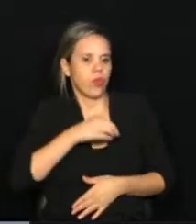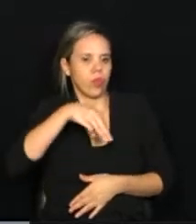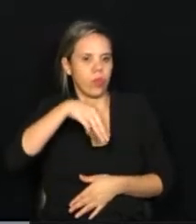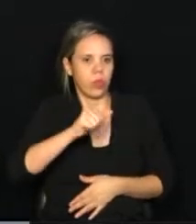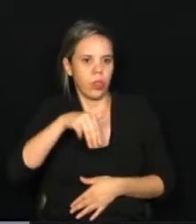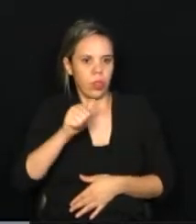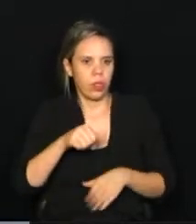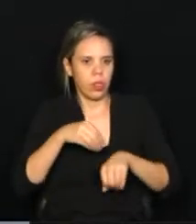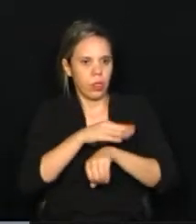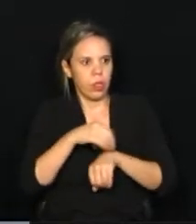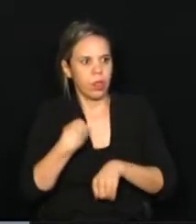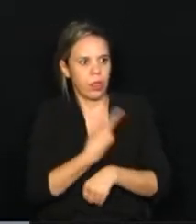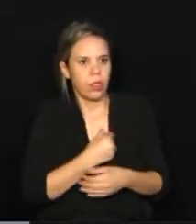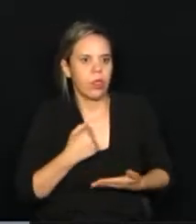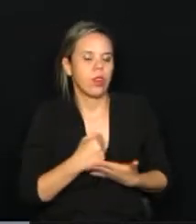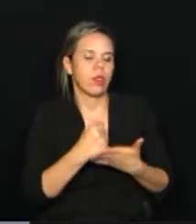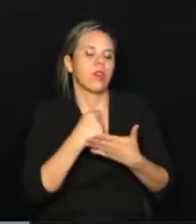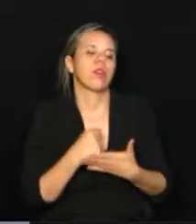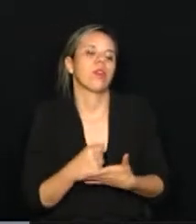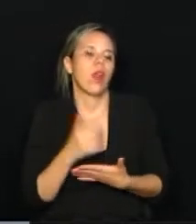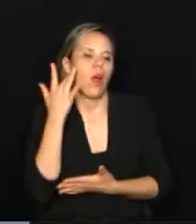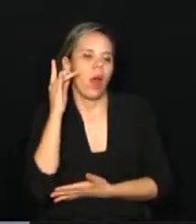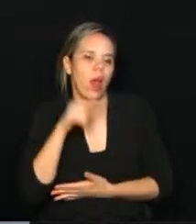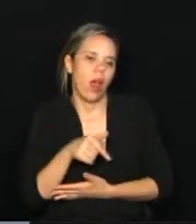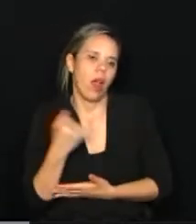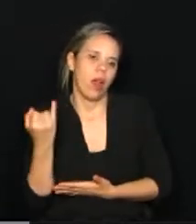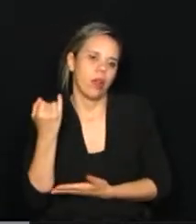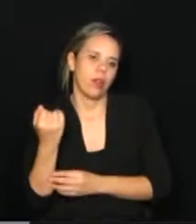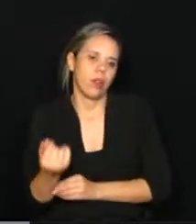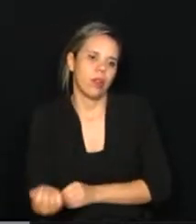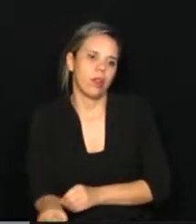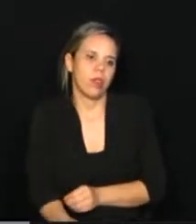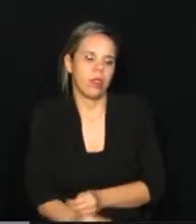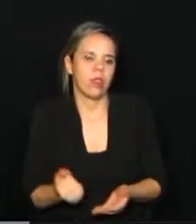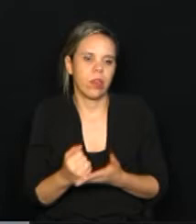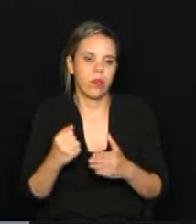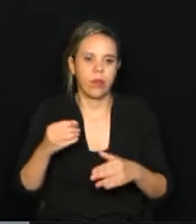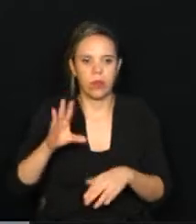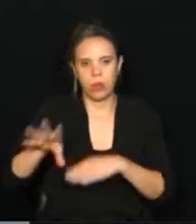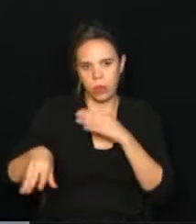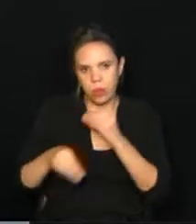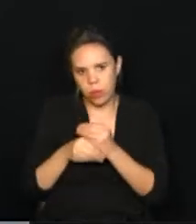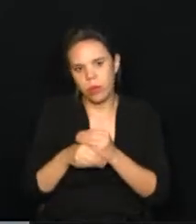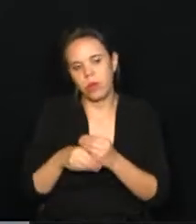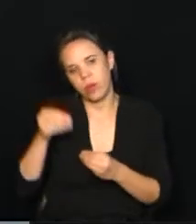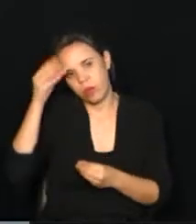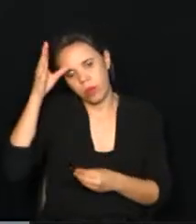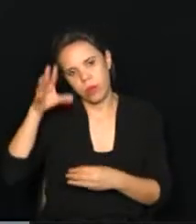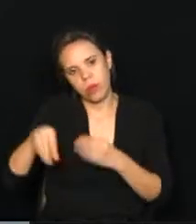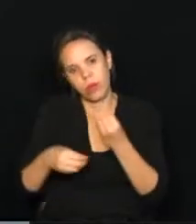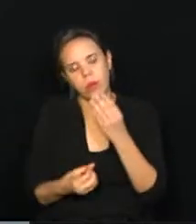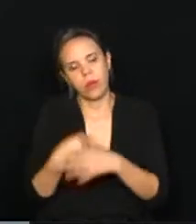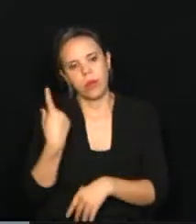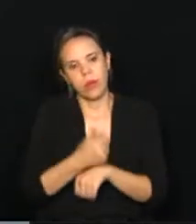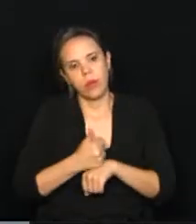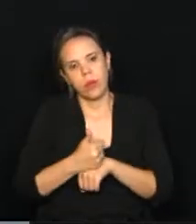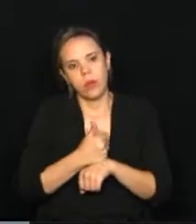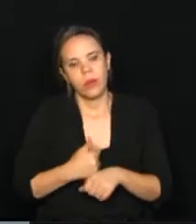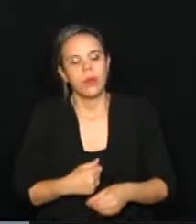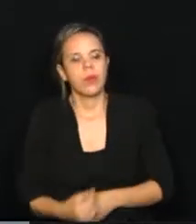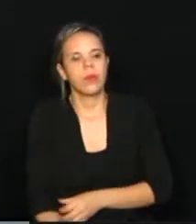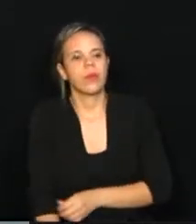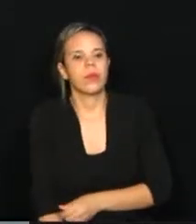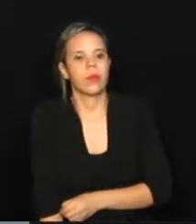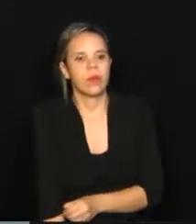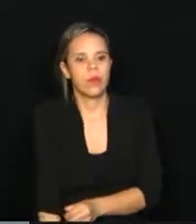dava muitas dicas pra gente, então acho que isso foi uma coisa que ajudou a acrescentar muito a nossa carreira,